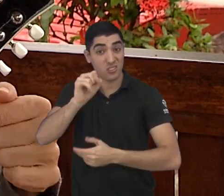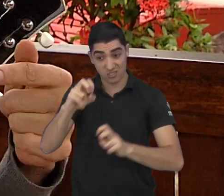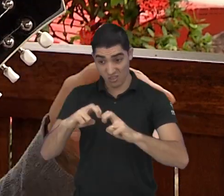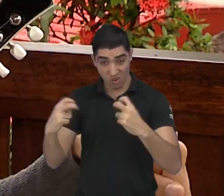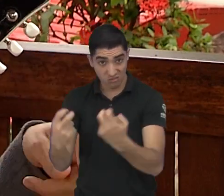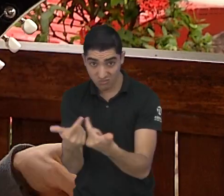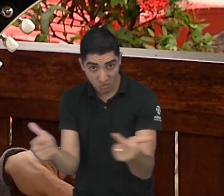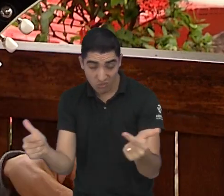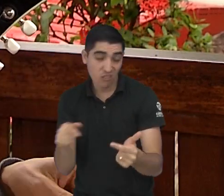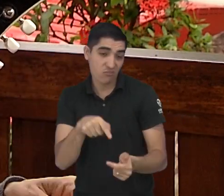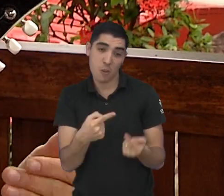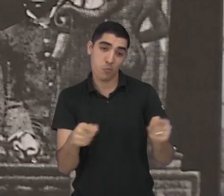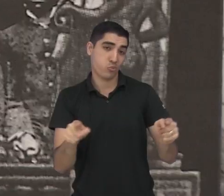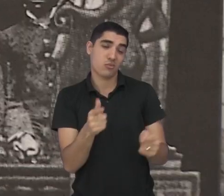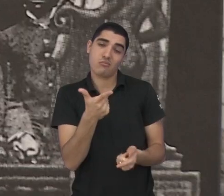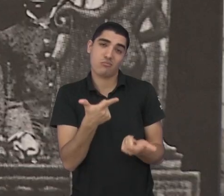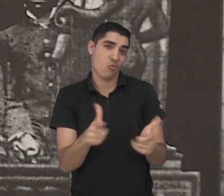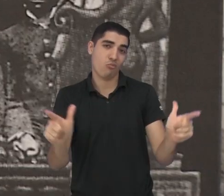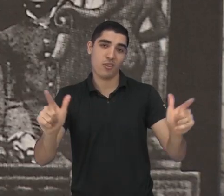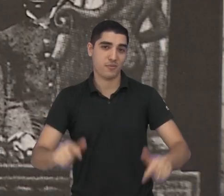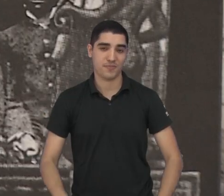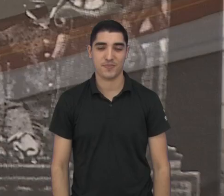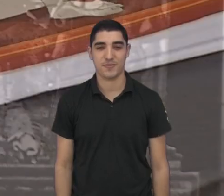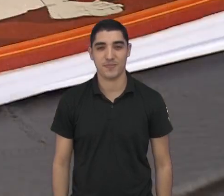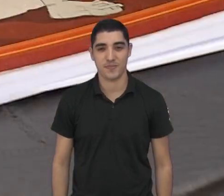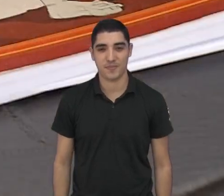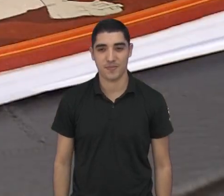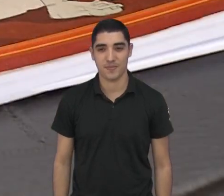choro depende da roda, né?